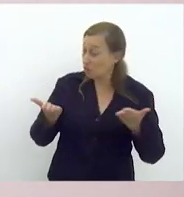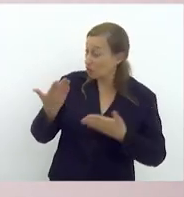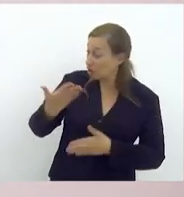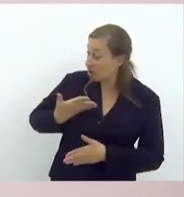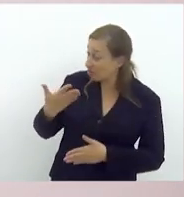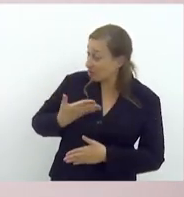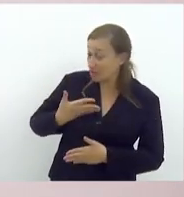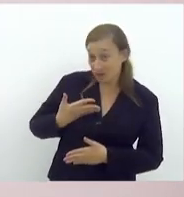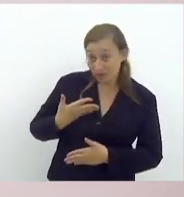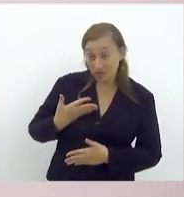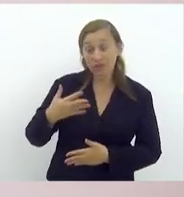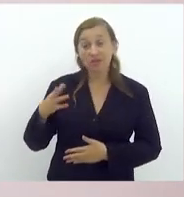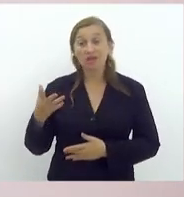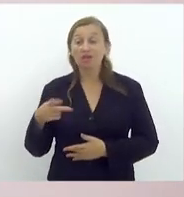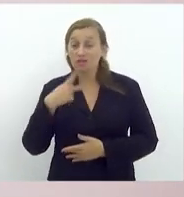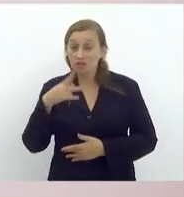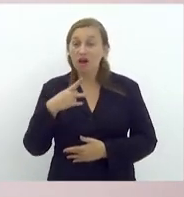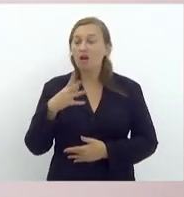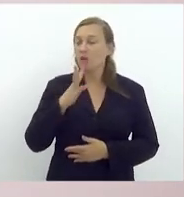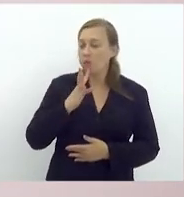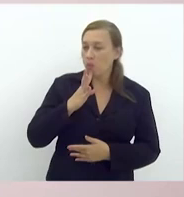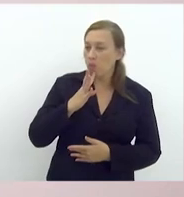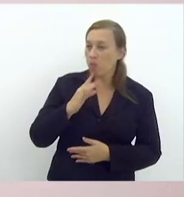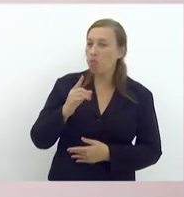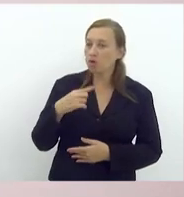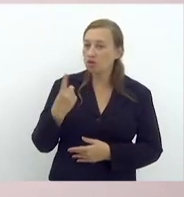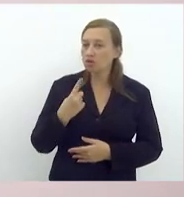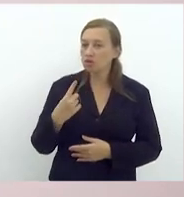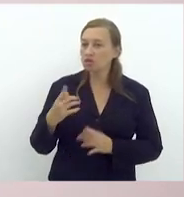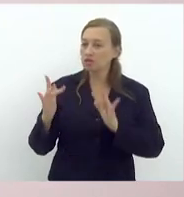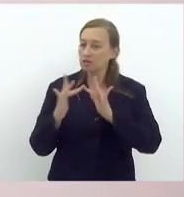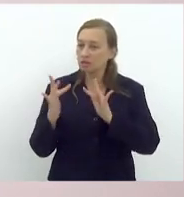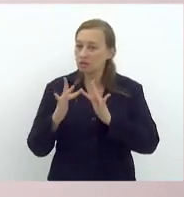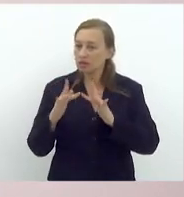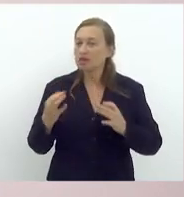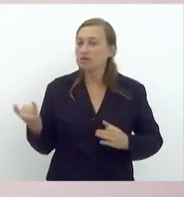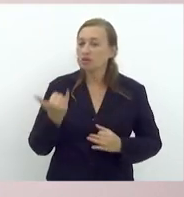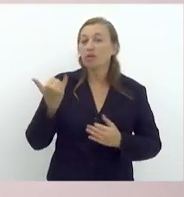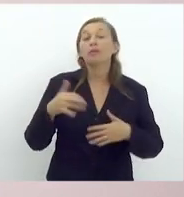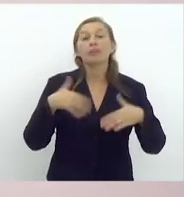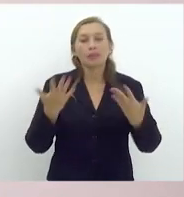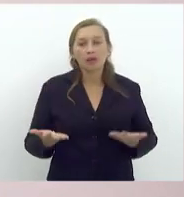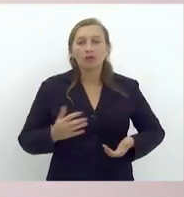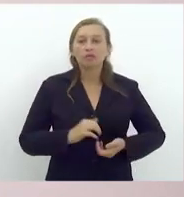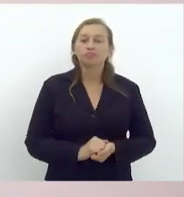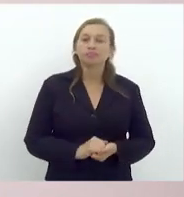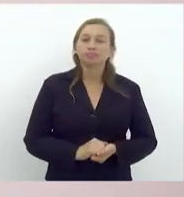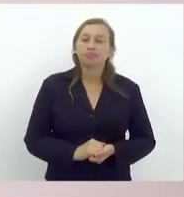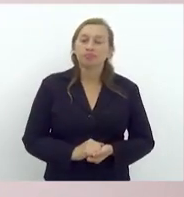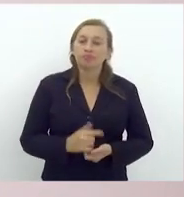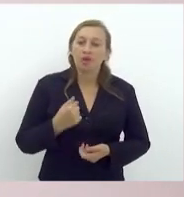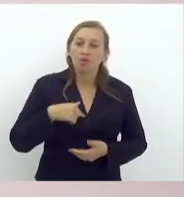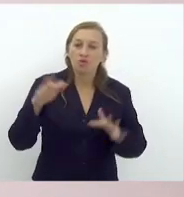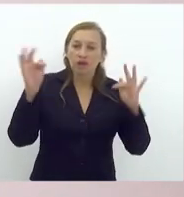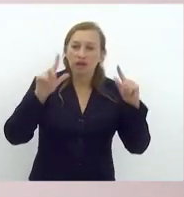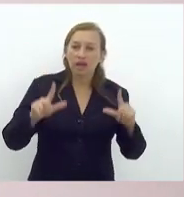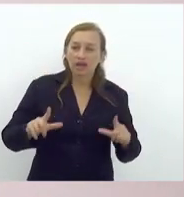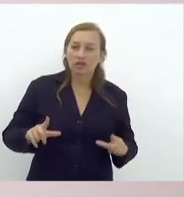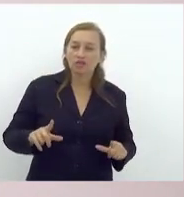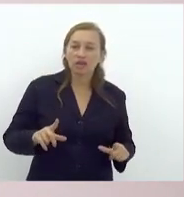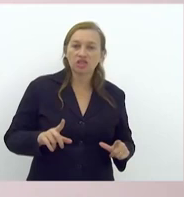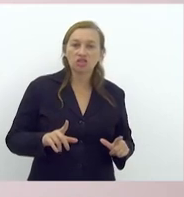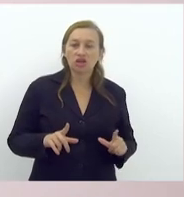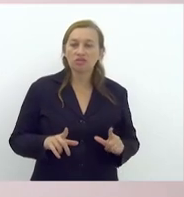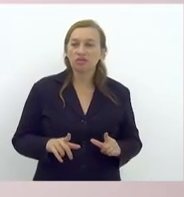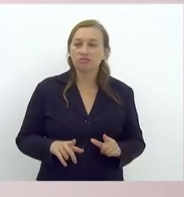eu falo e eles reconhecem isso assim que a gente criou esse diferencial então fico feliz de